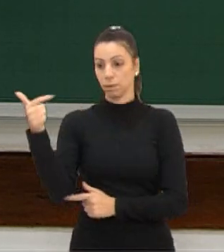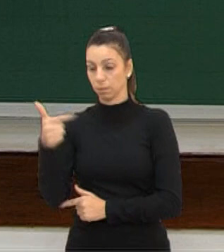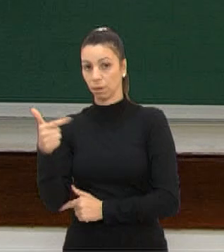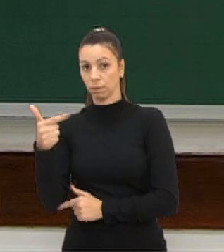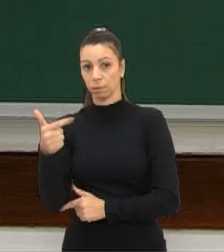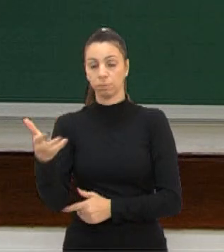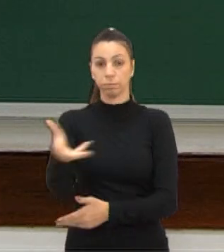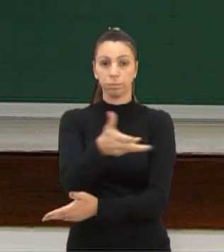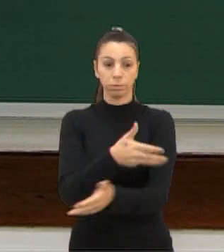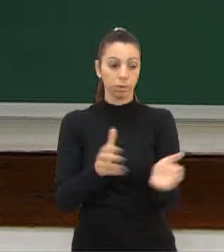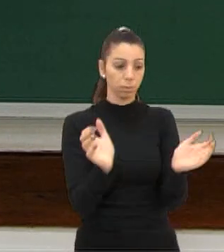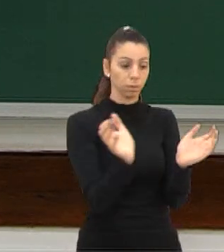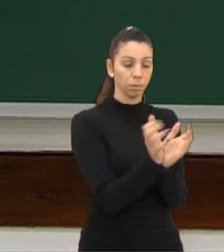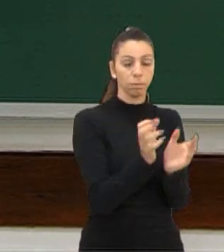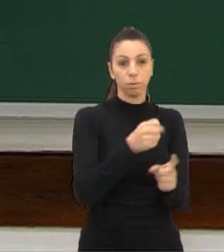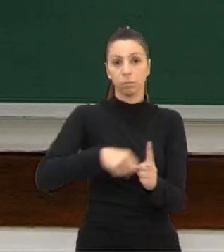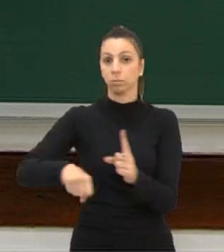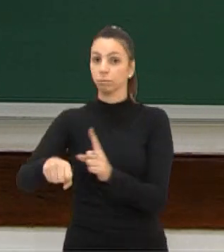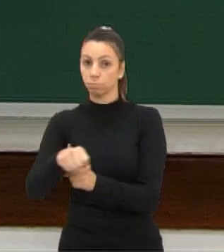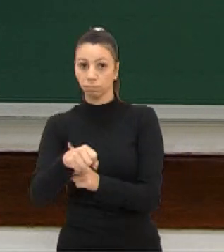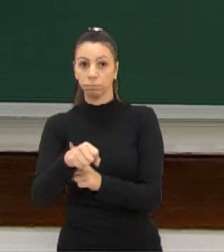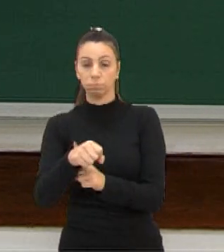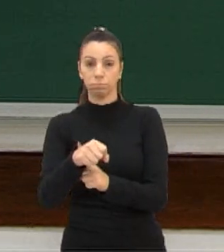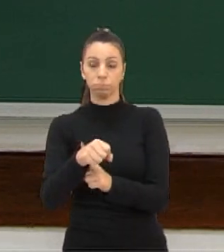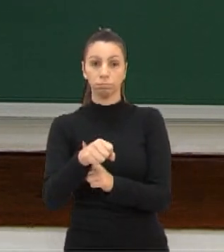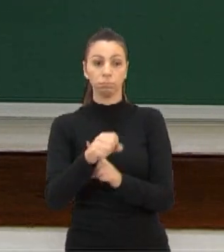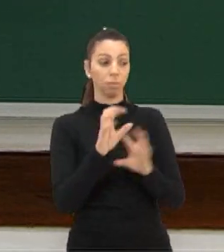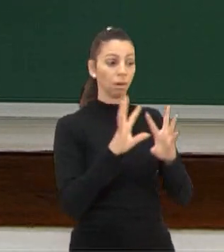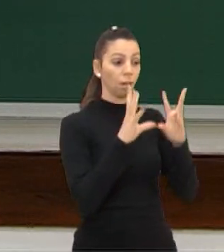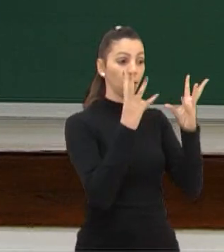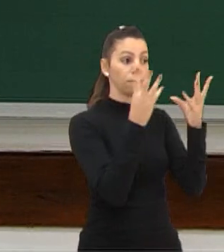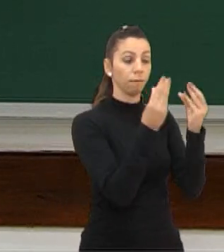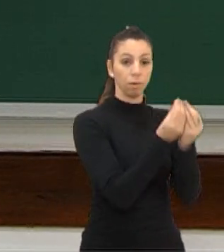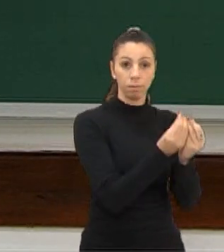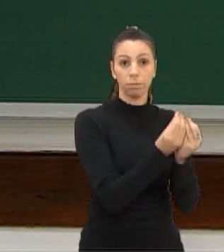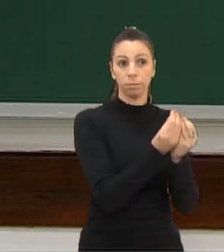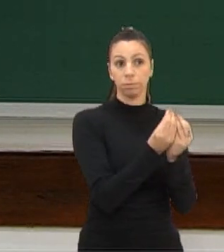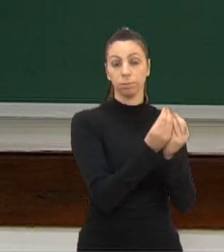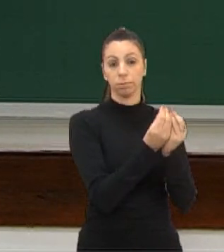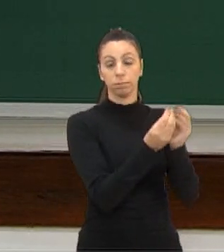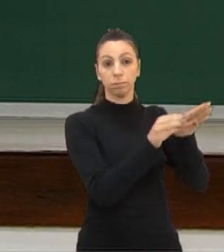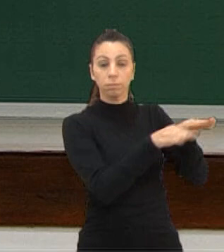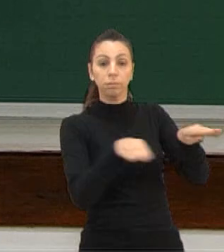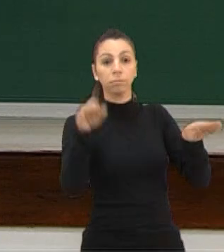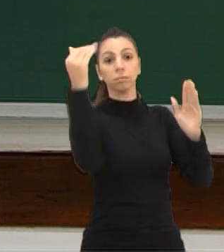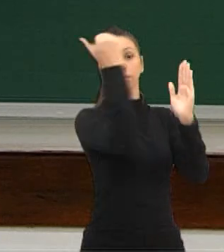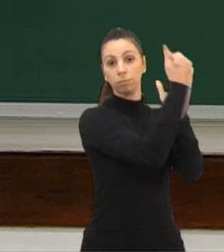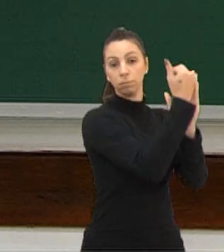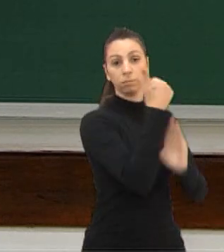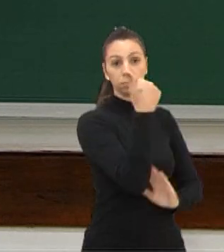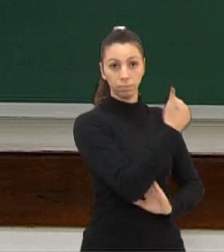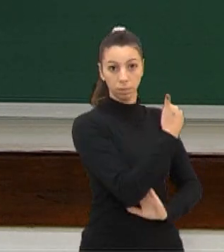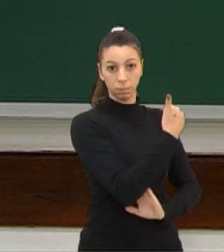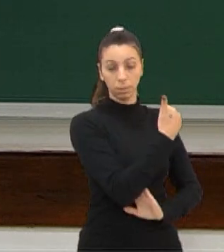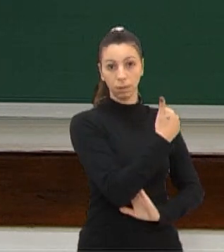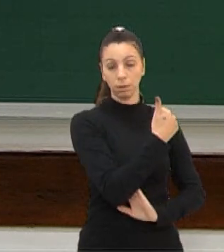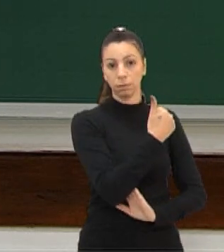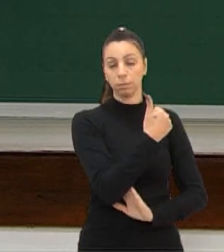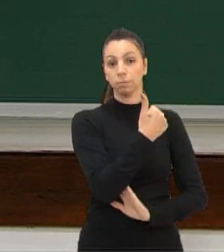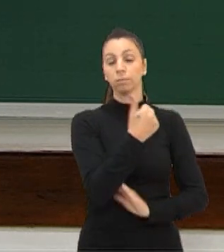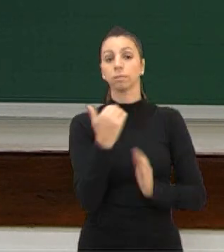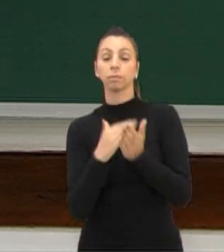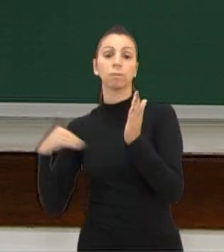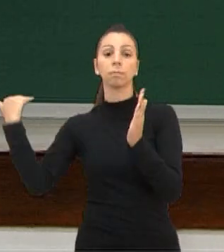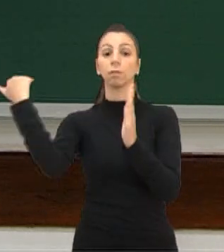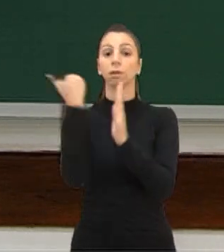sociais, dos grupos a qual pertencem, né, da família como um padrão mais primário e as outras como padrões